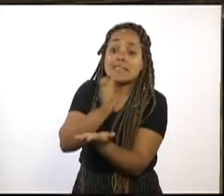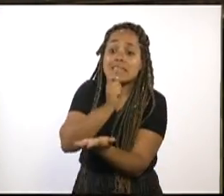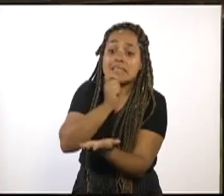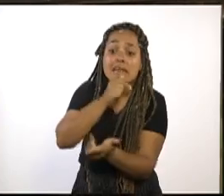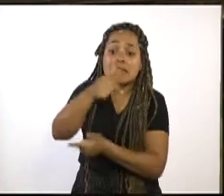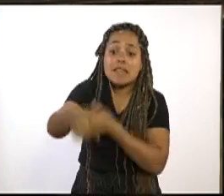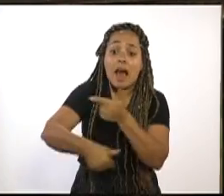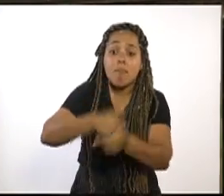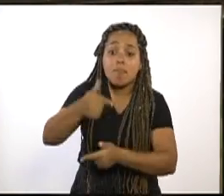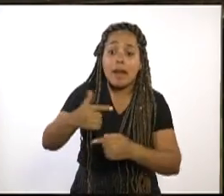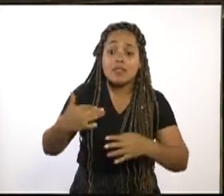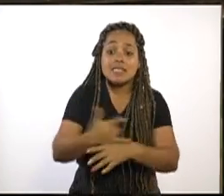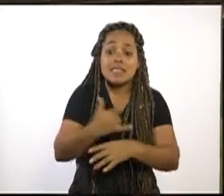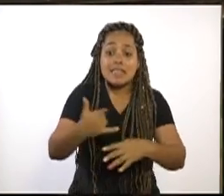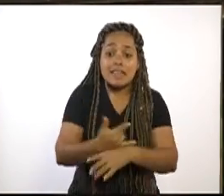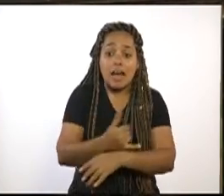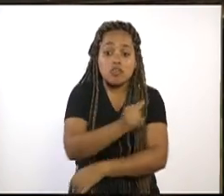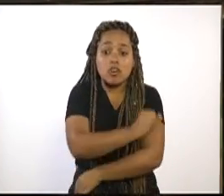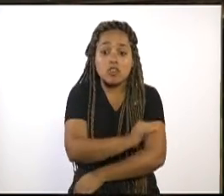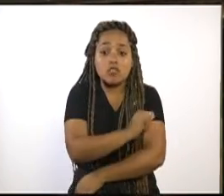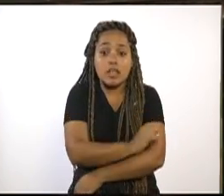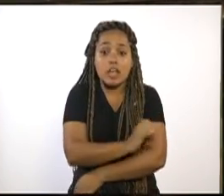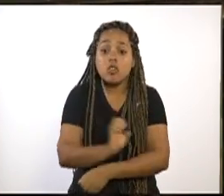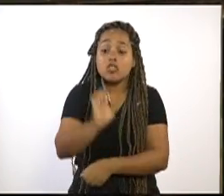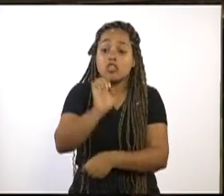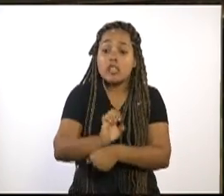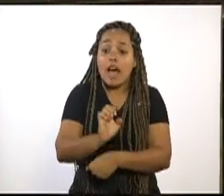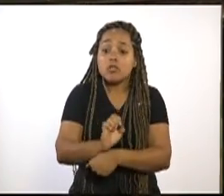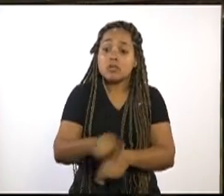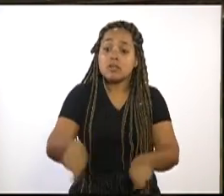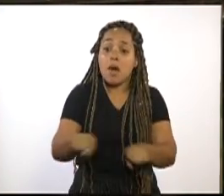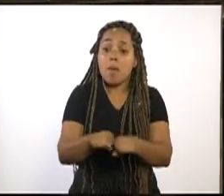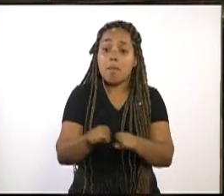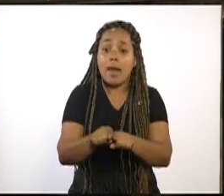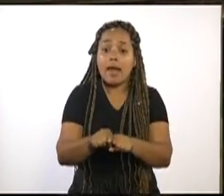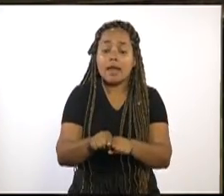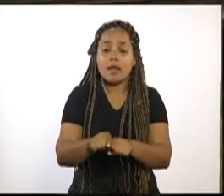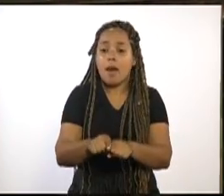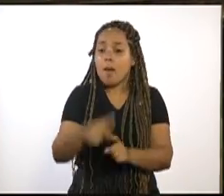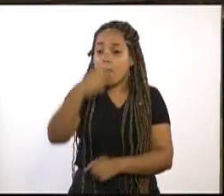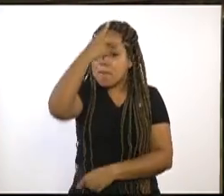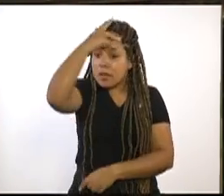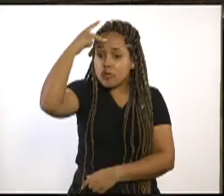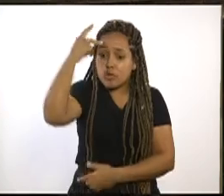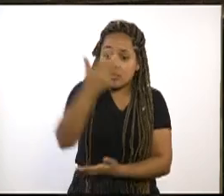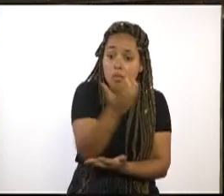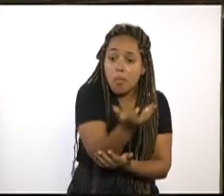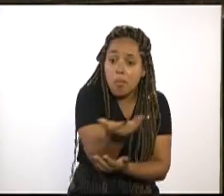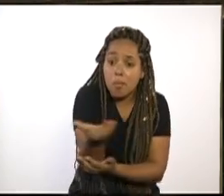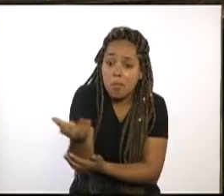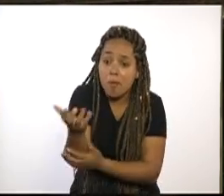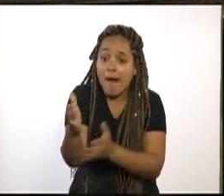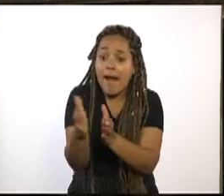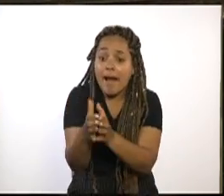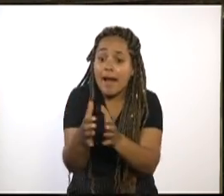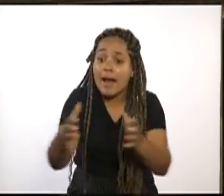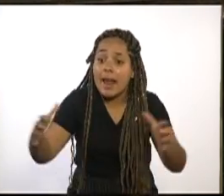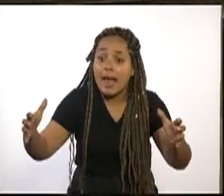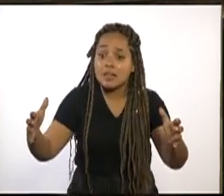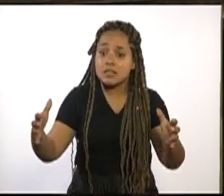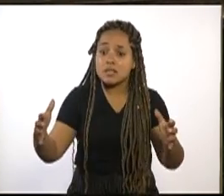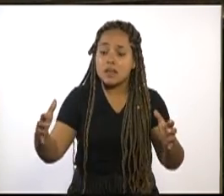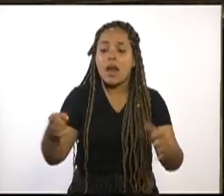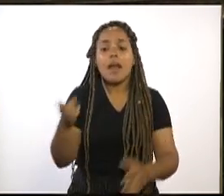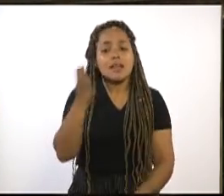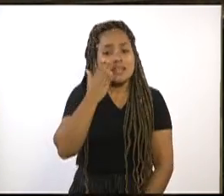na cidade do Rio de Janeiro, com uma população de rua que cresce, num desmonte da área social no município do Rio de Janeiro,